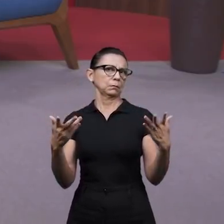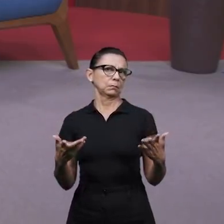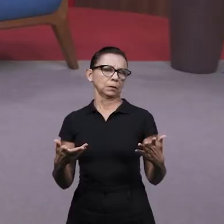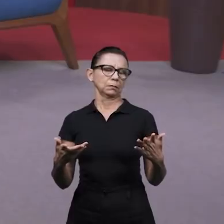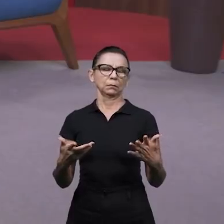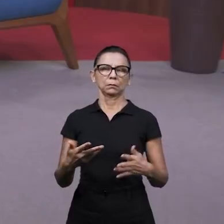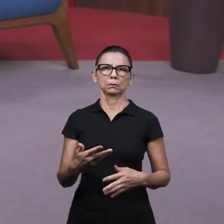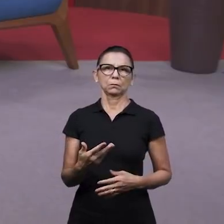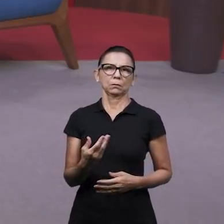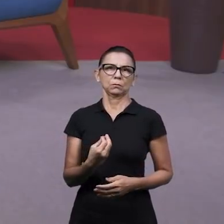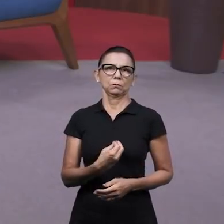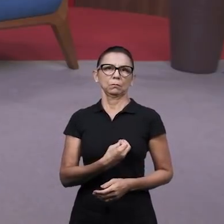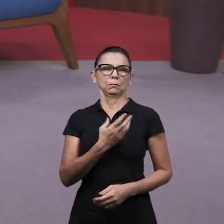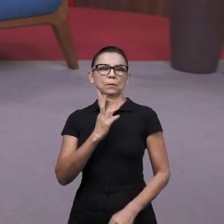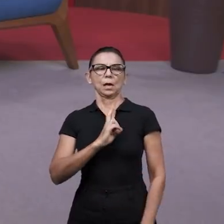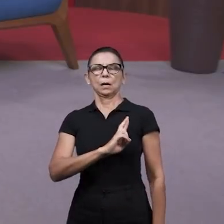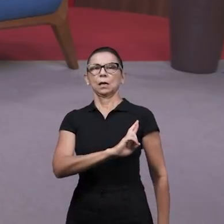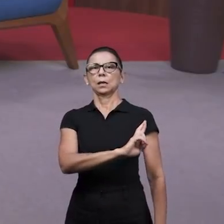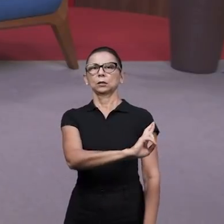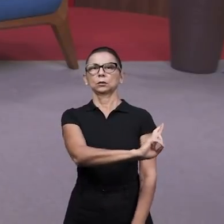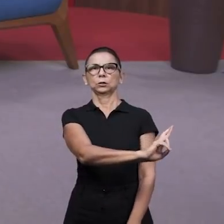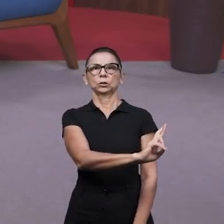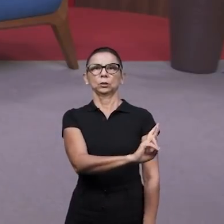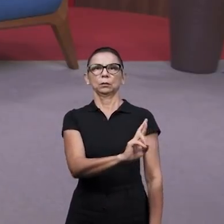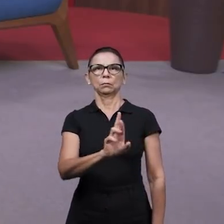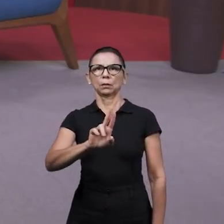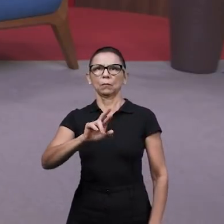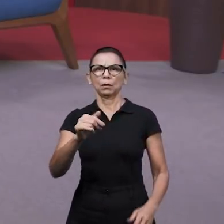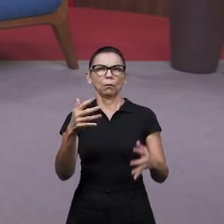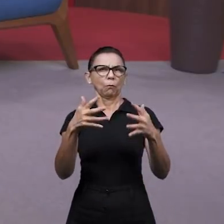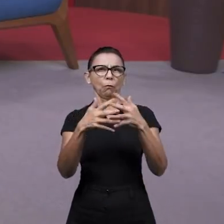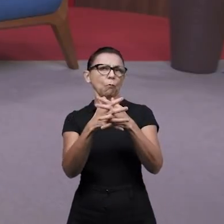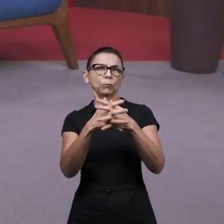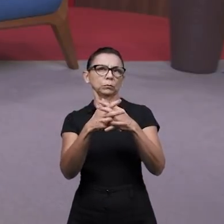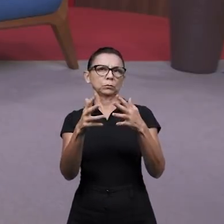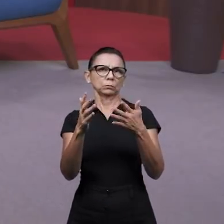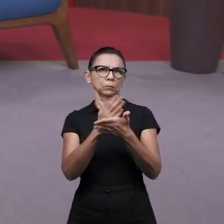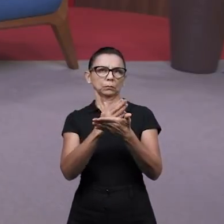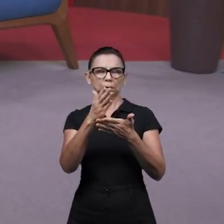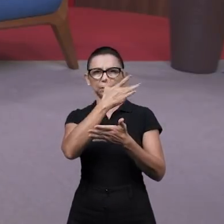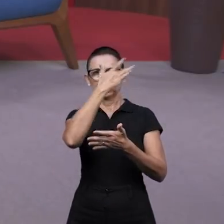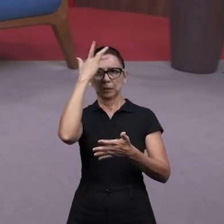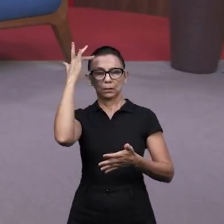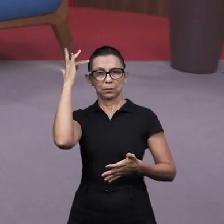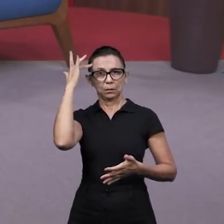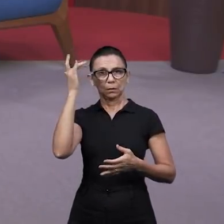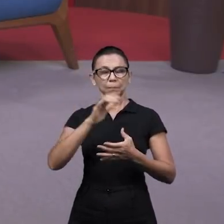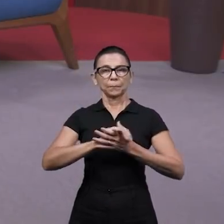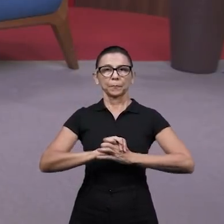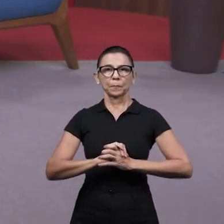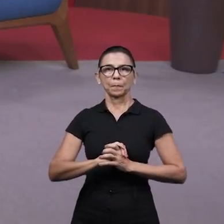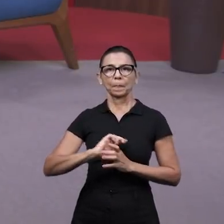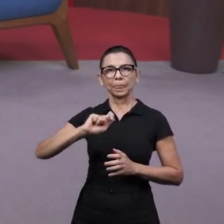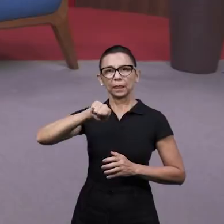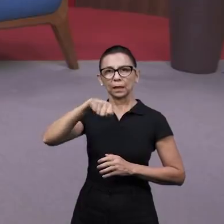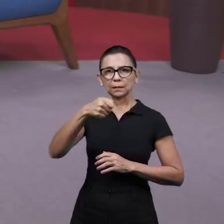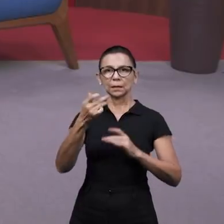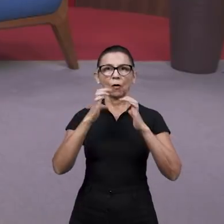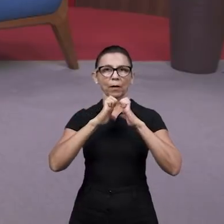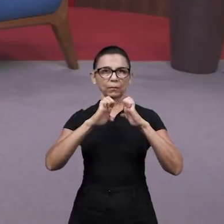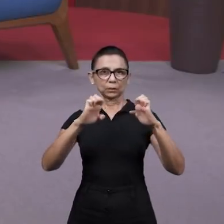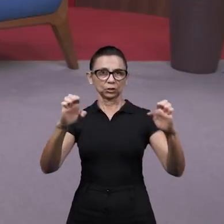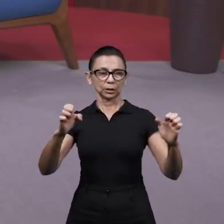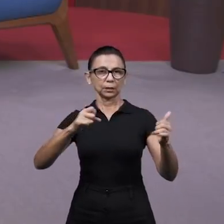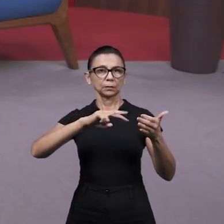de uma vida religiosa. As pessoas confundem isso. A palavra Evangelho significa boas